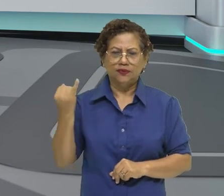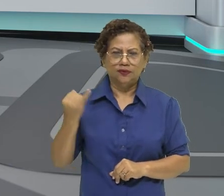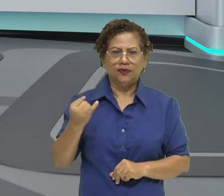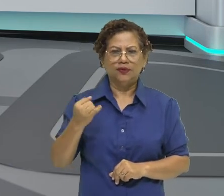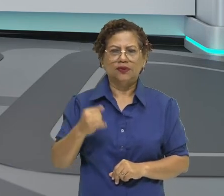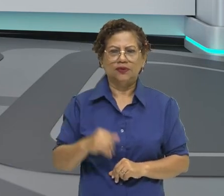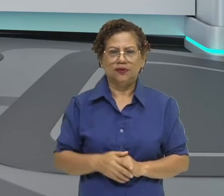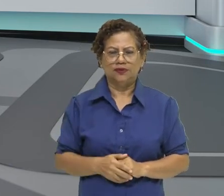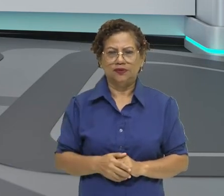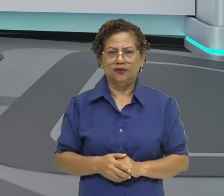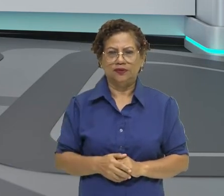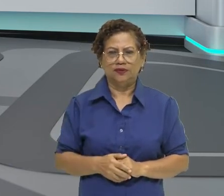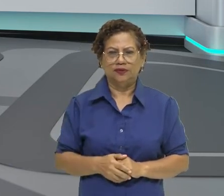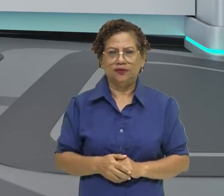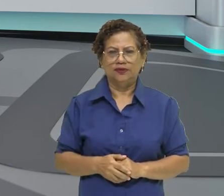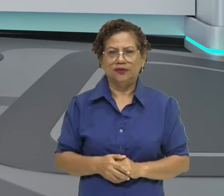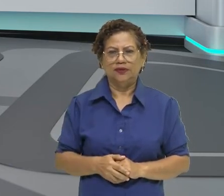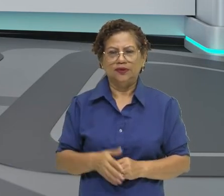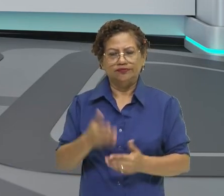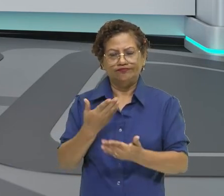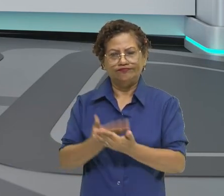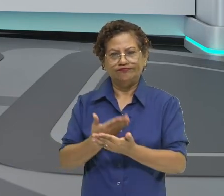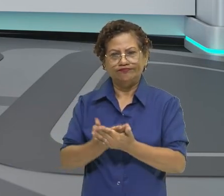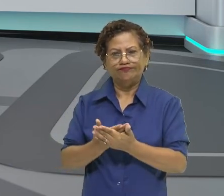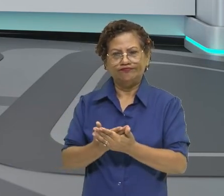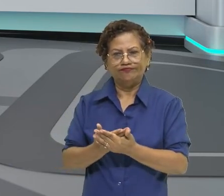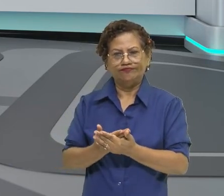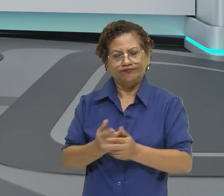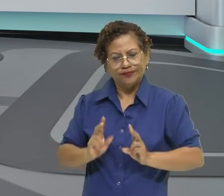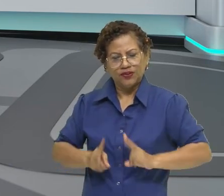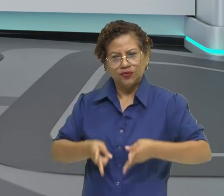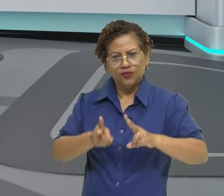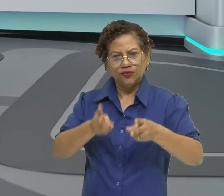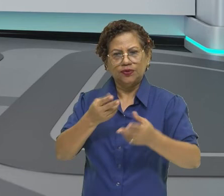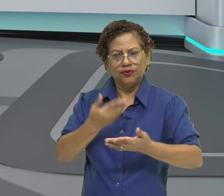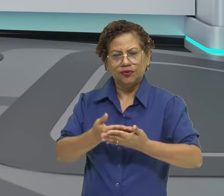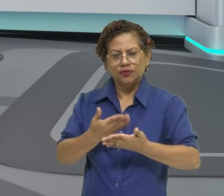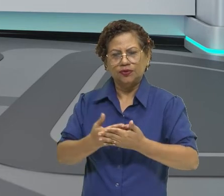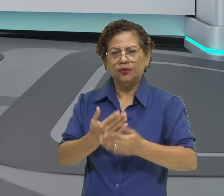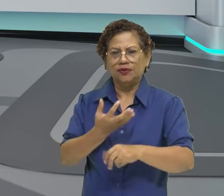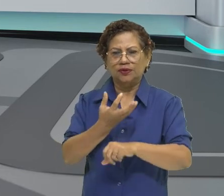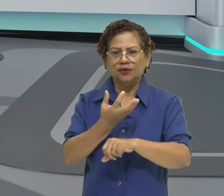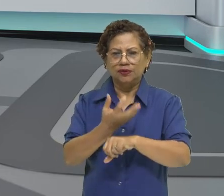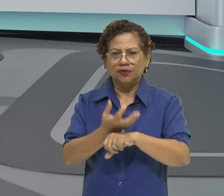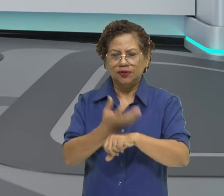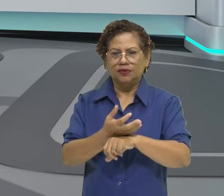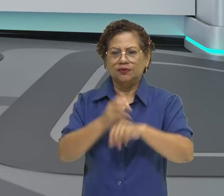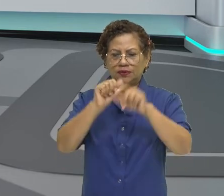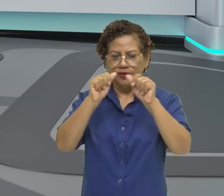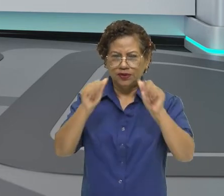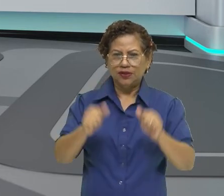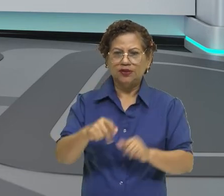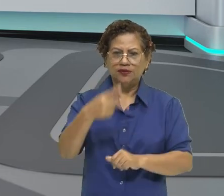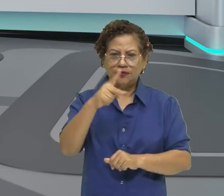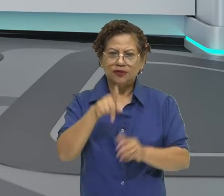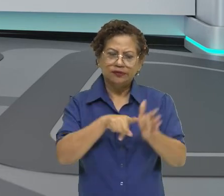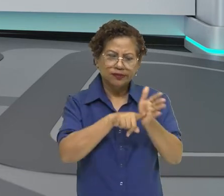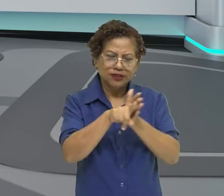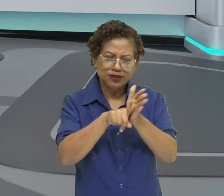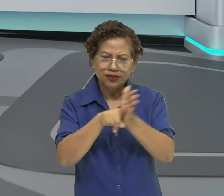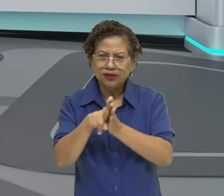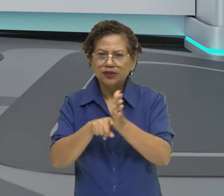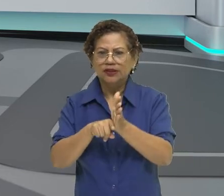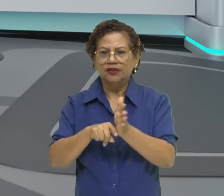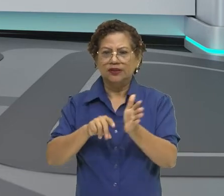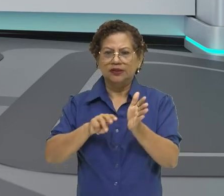aula não terminar no fim da transmissão. Vocês continuarem indo atrás desse conteúdo. Dá um Google,